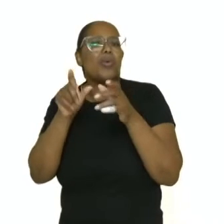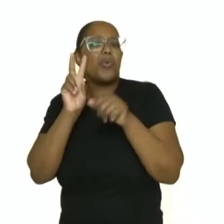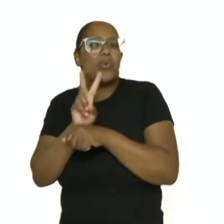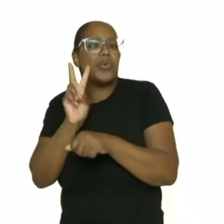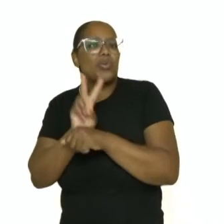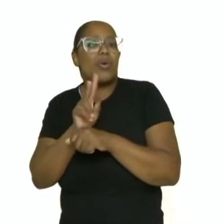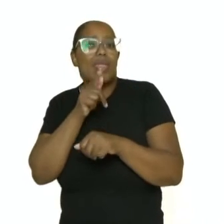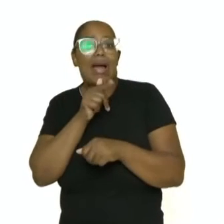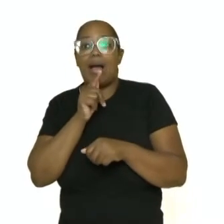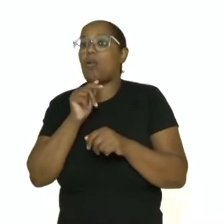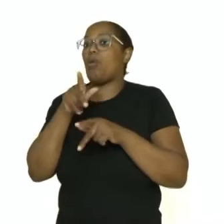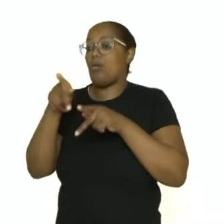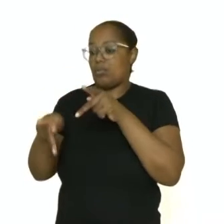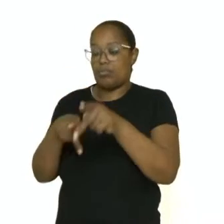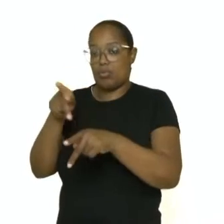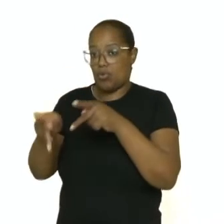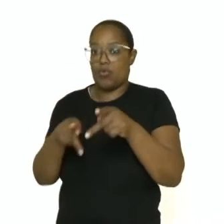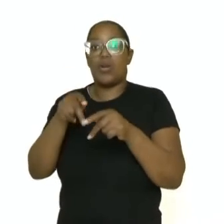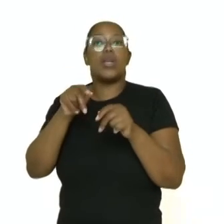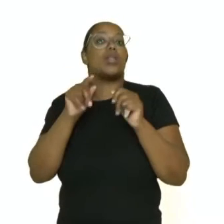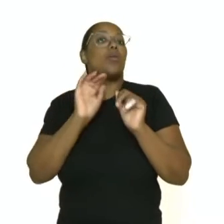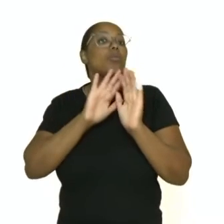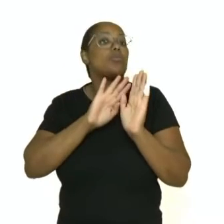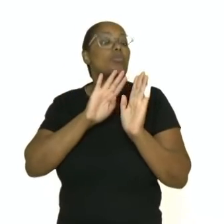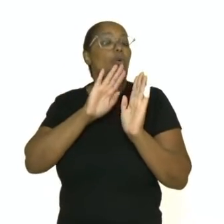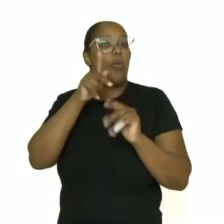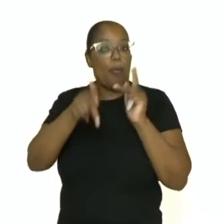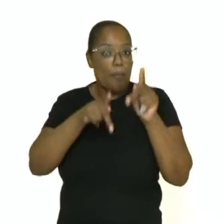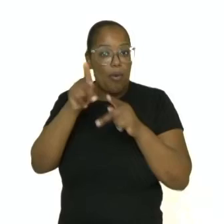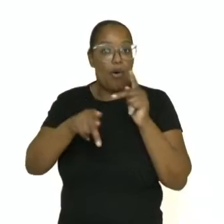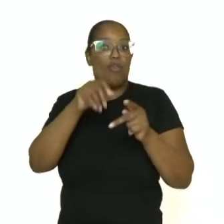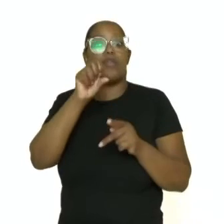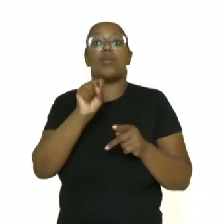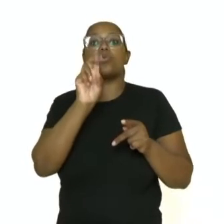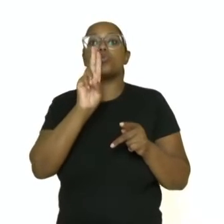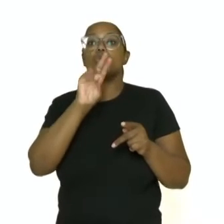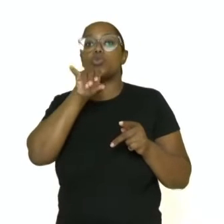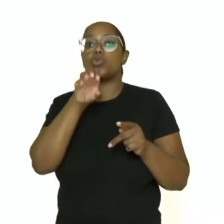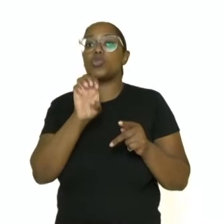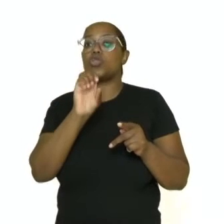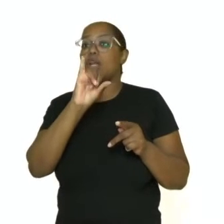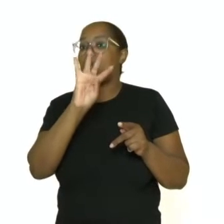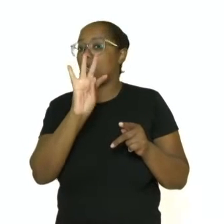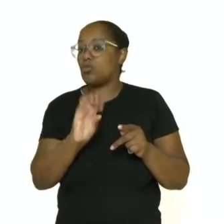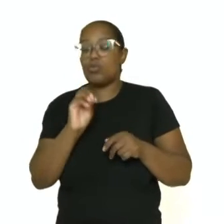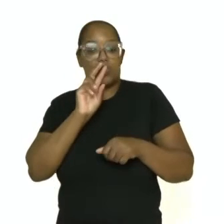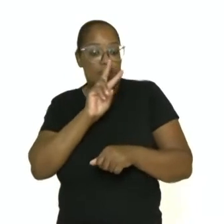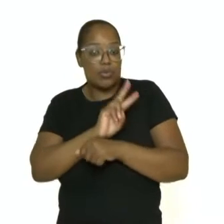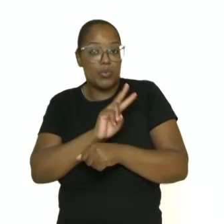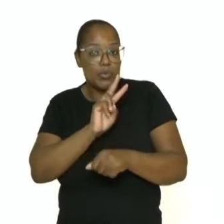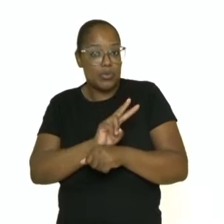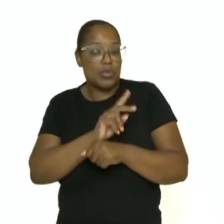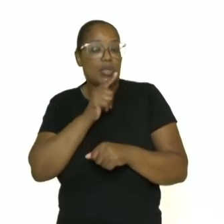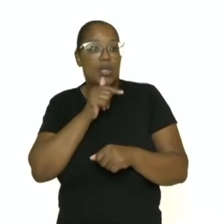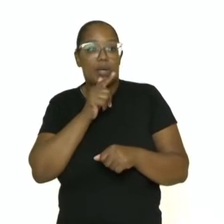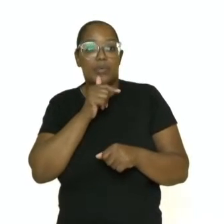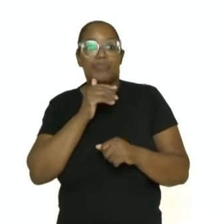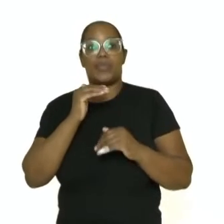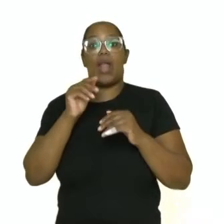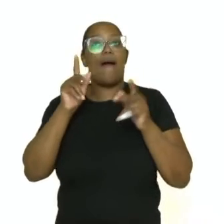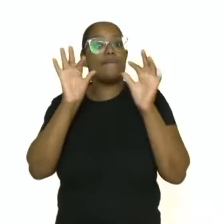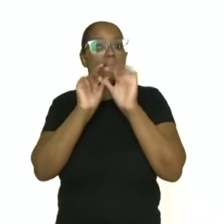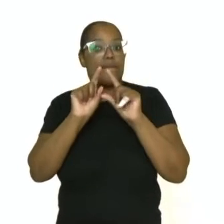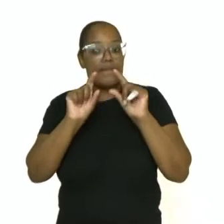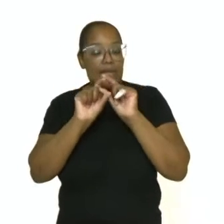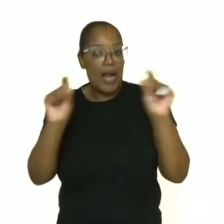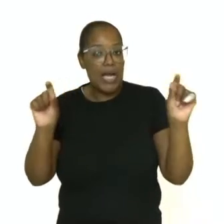a população é o sujeito, né? Porque foi a população quem economizou a água. Já aqui,